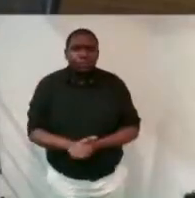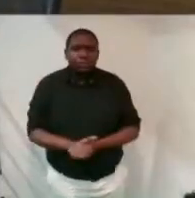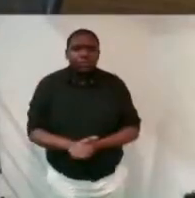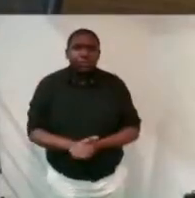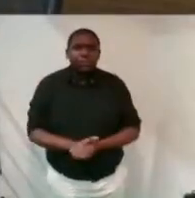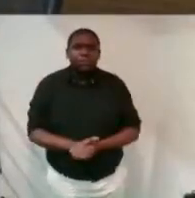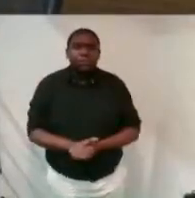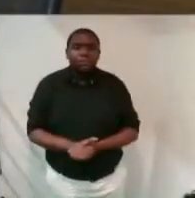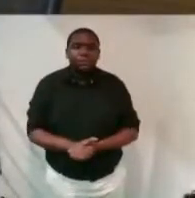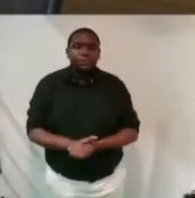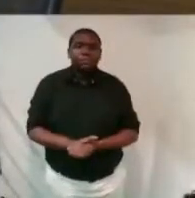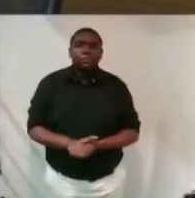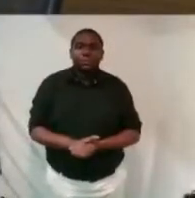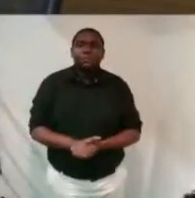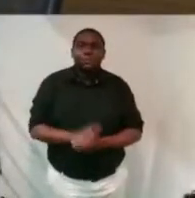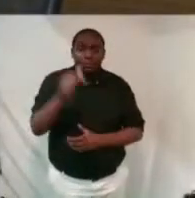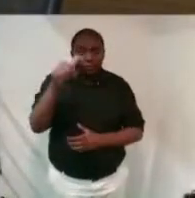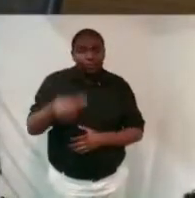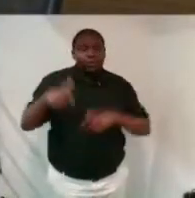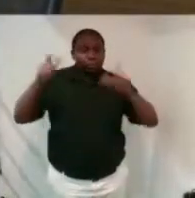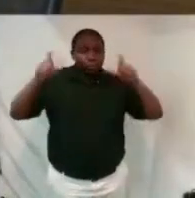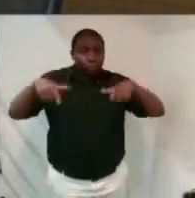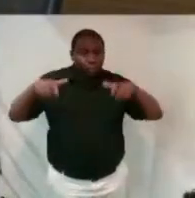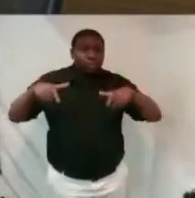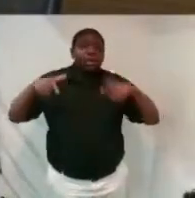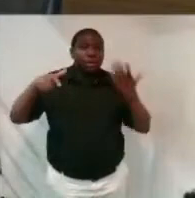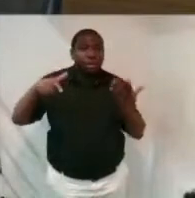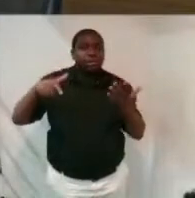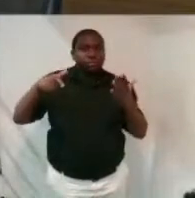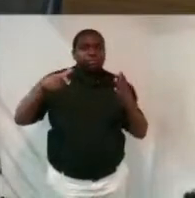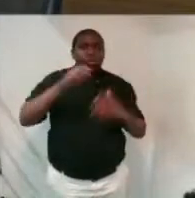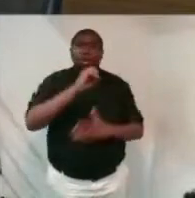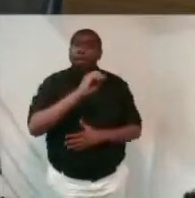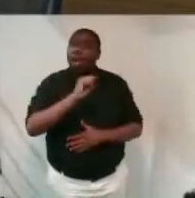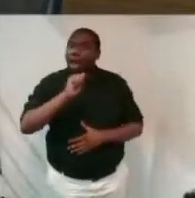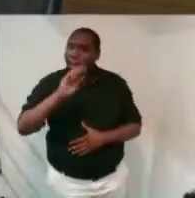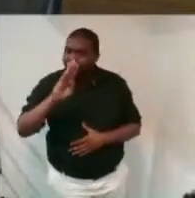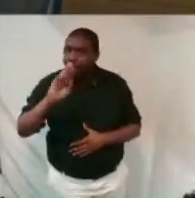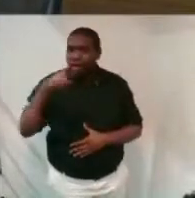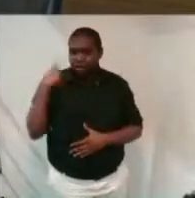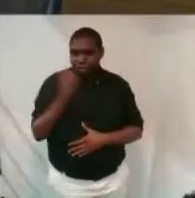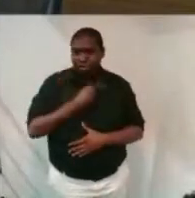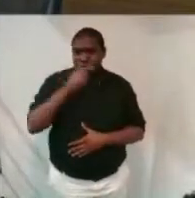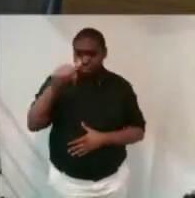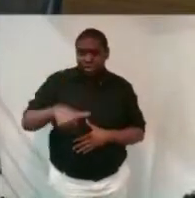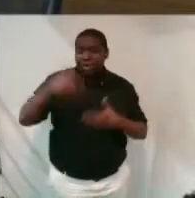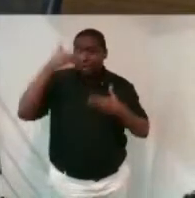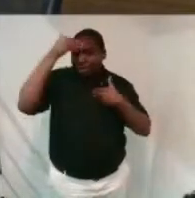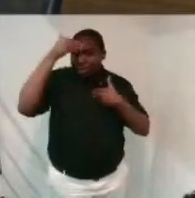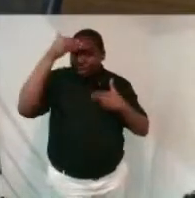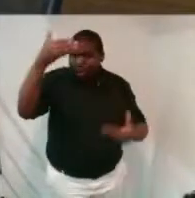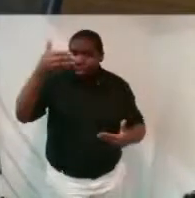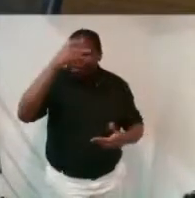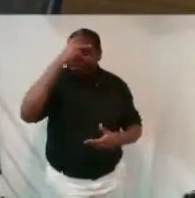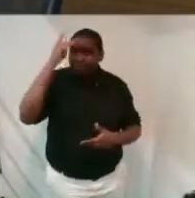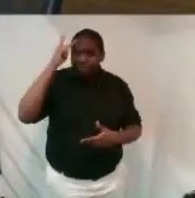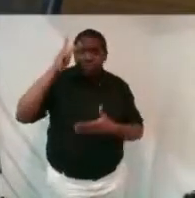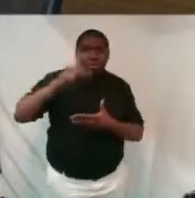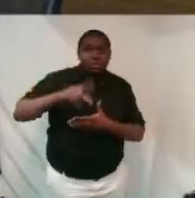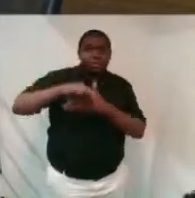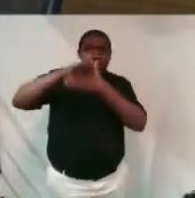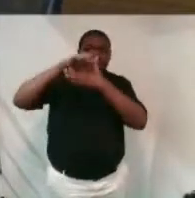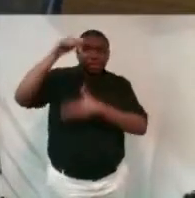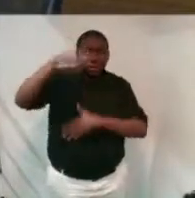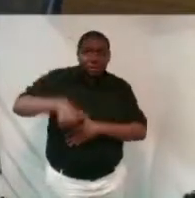Casa da Advocacia, da OAB, que a gente agradece a direção da OAB